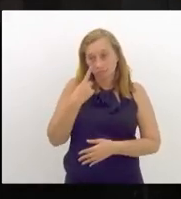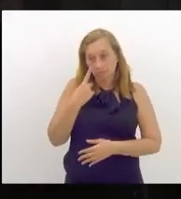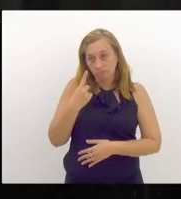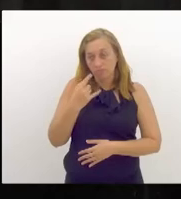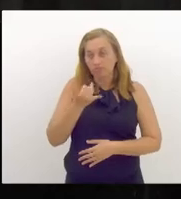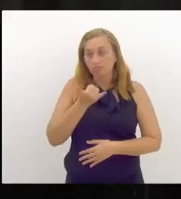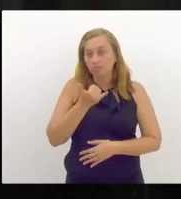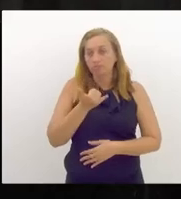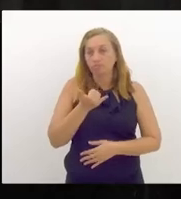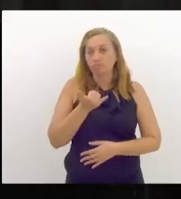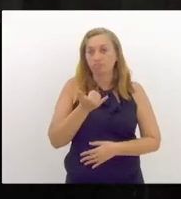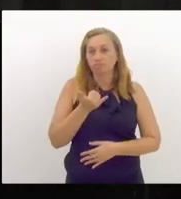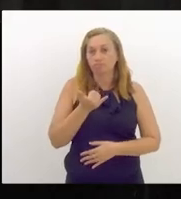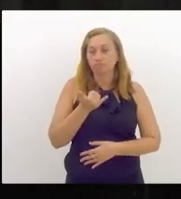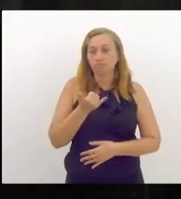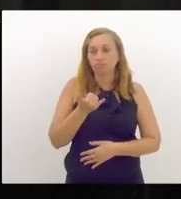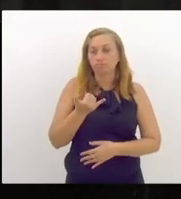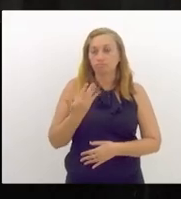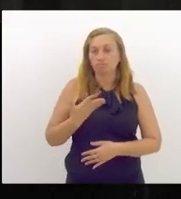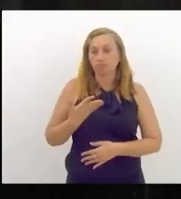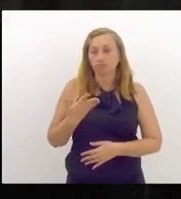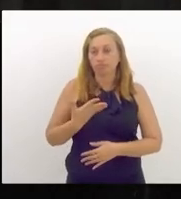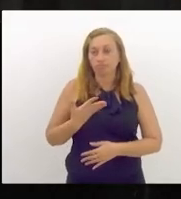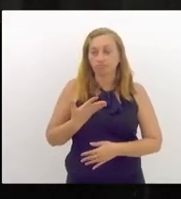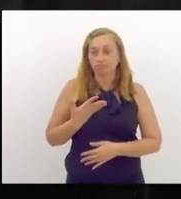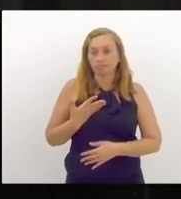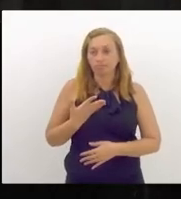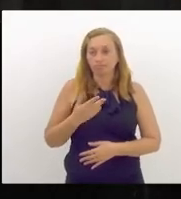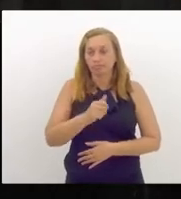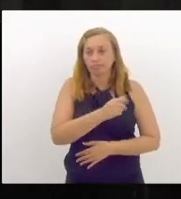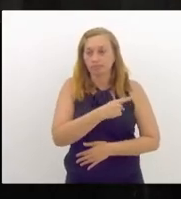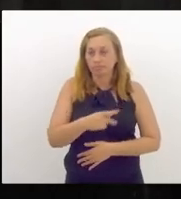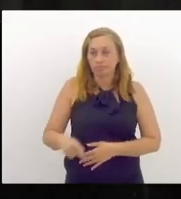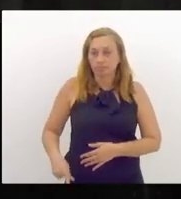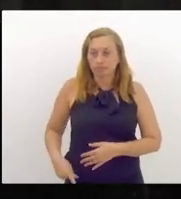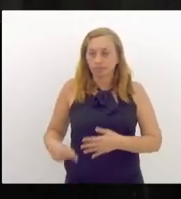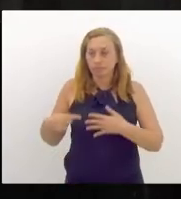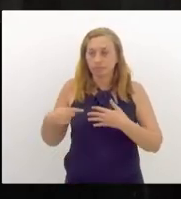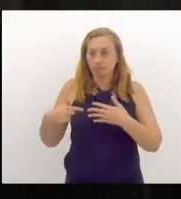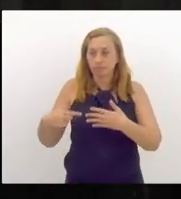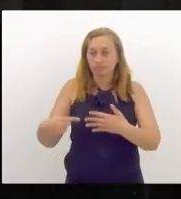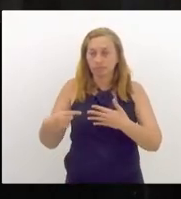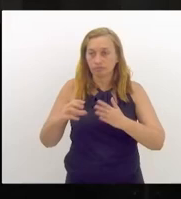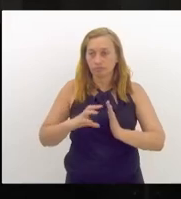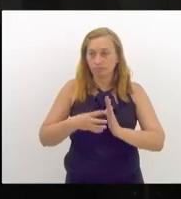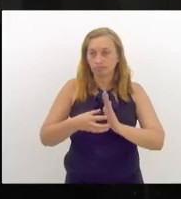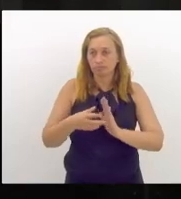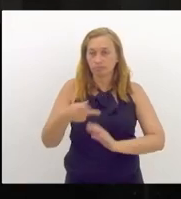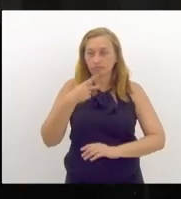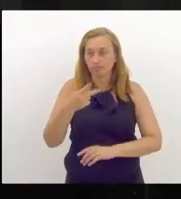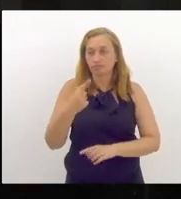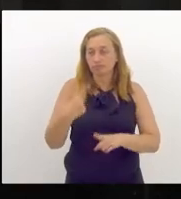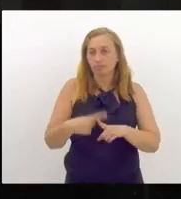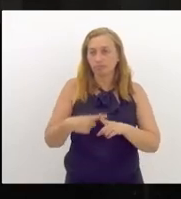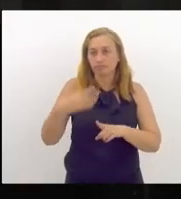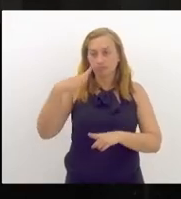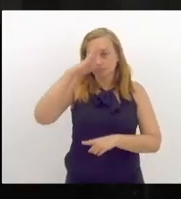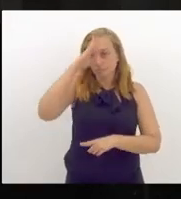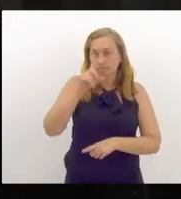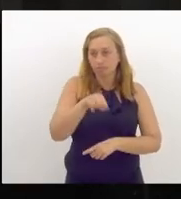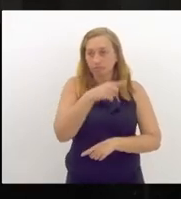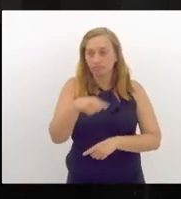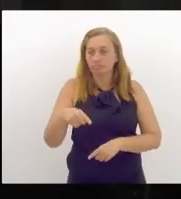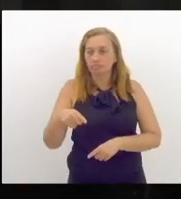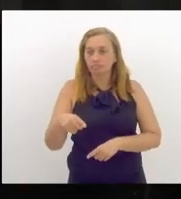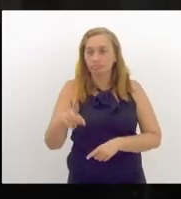eu vi o companheiro Presidente Municipal do PSOL dizer porque o bolsonaro cortou